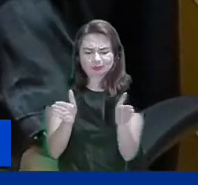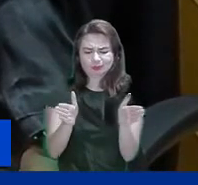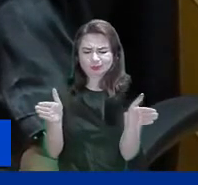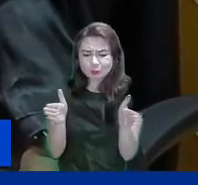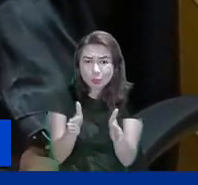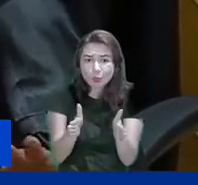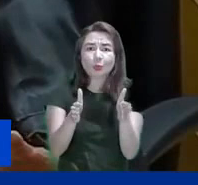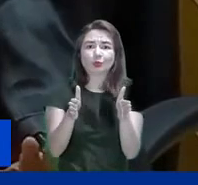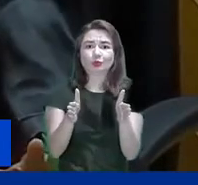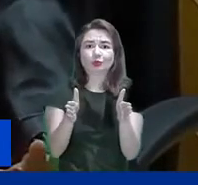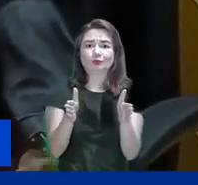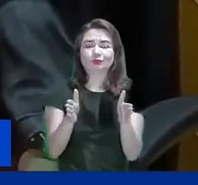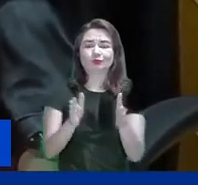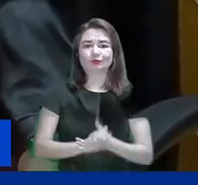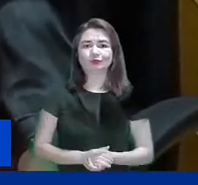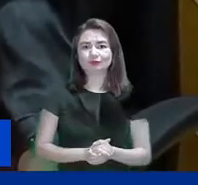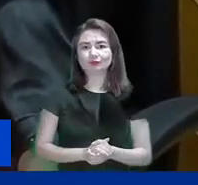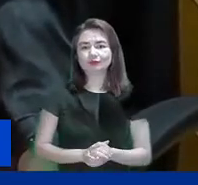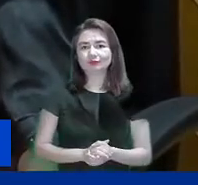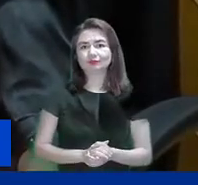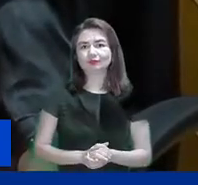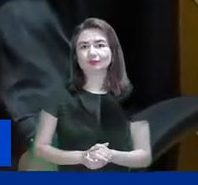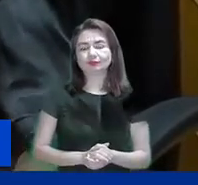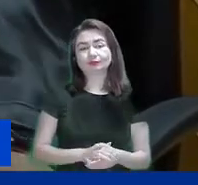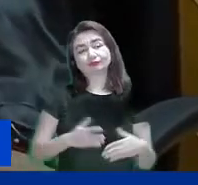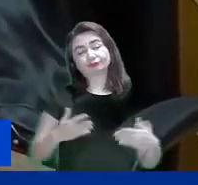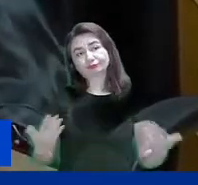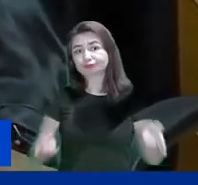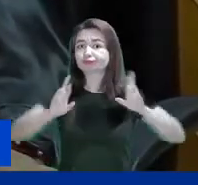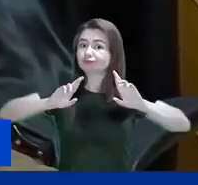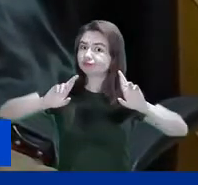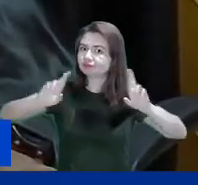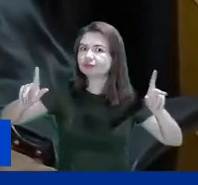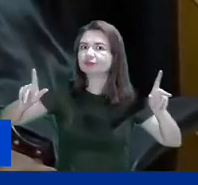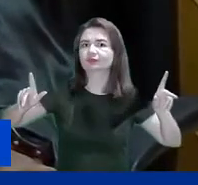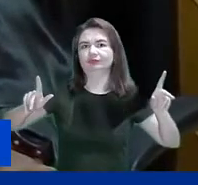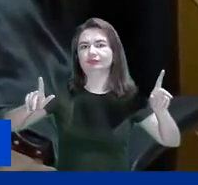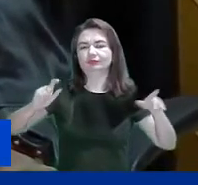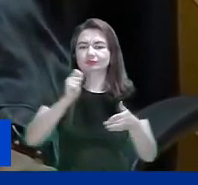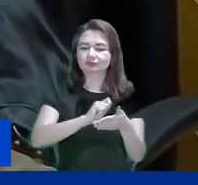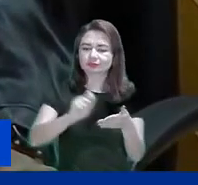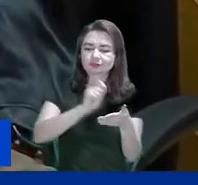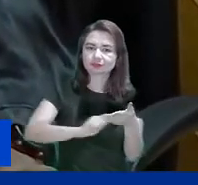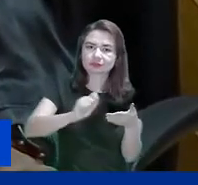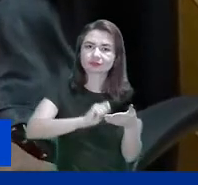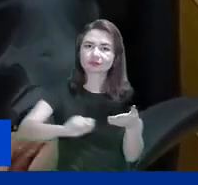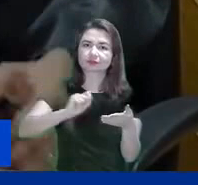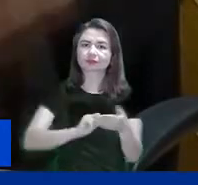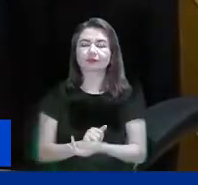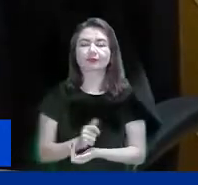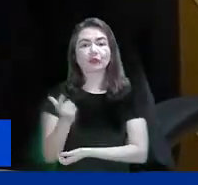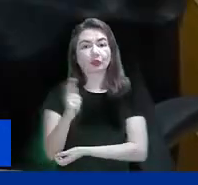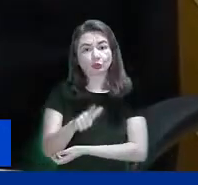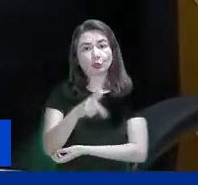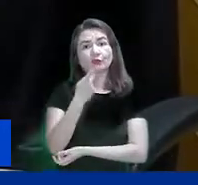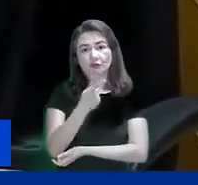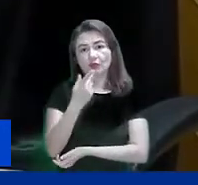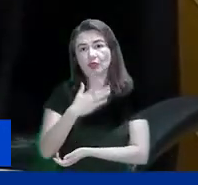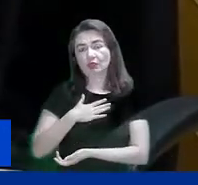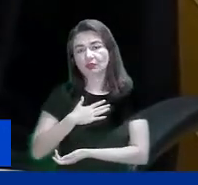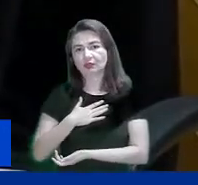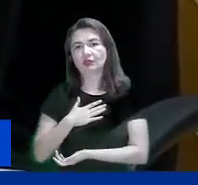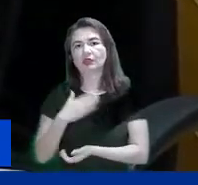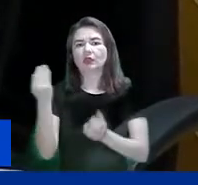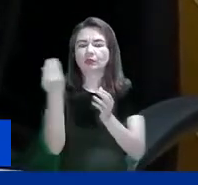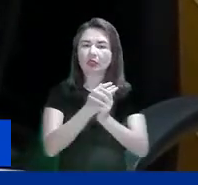gasto. Então, não é exatamente a mesma situação. Eu deixo aqui por escrito e eu repito, tal como outros